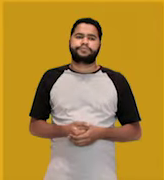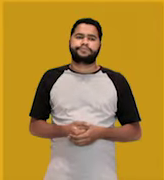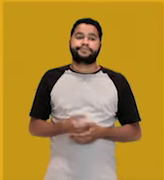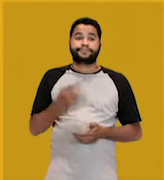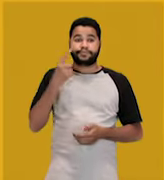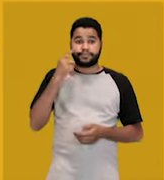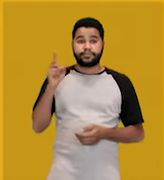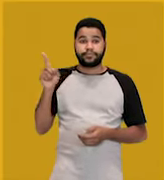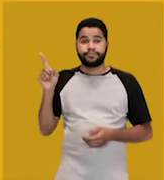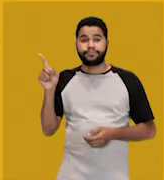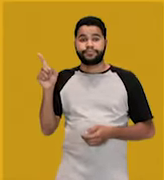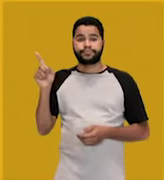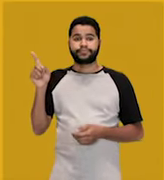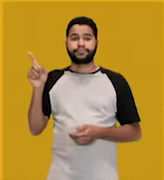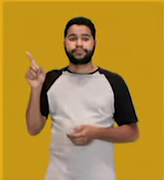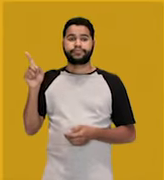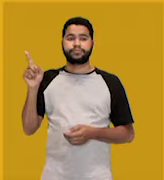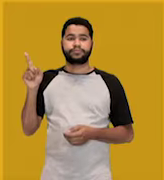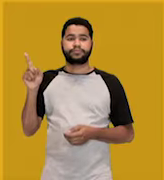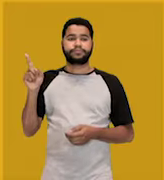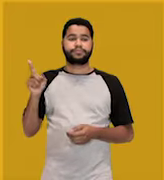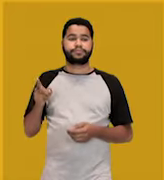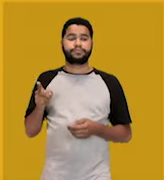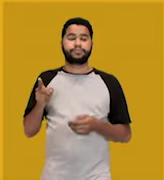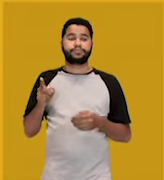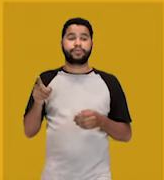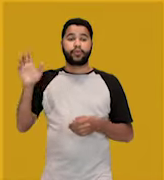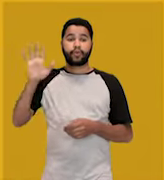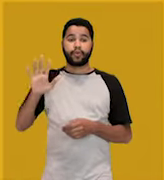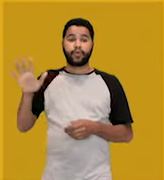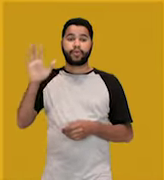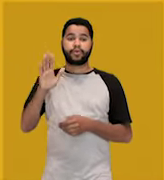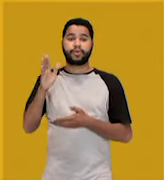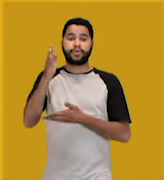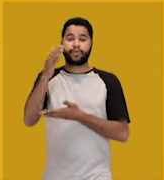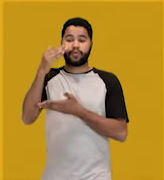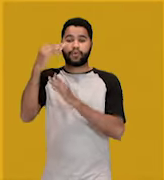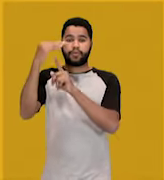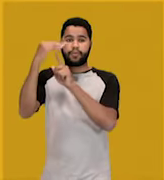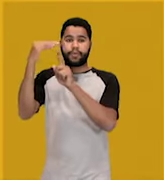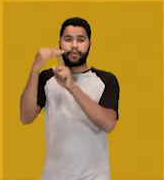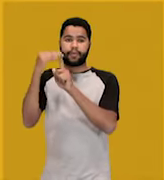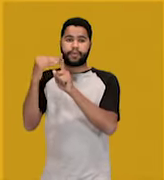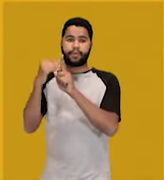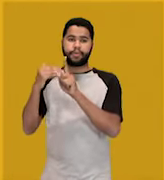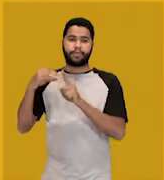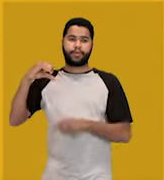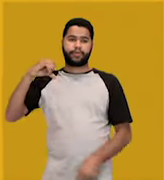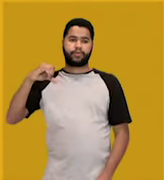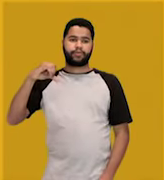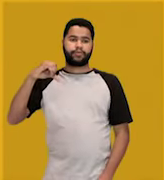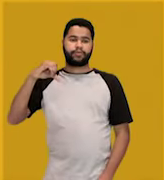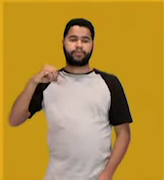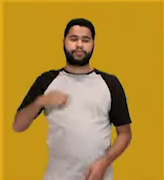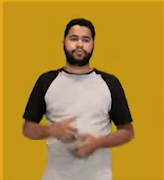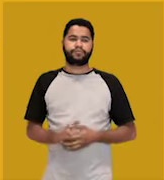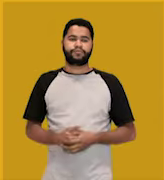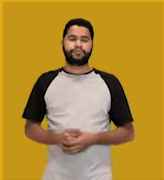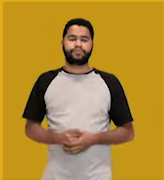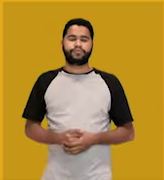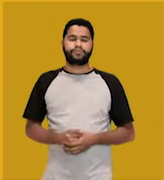Veja esse inteiro. O inteiro foi dividido em 9 partes. 1, 2, 3, 4, 5,